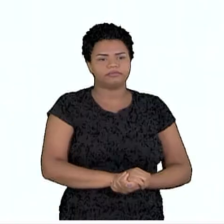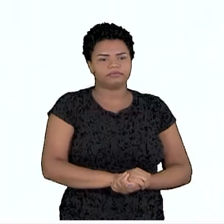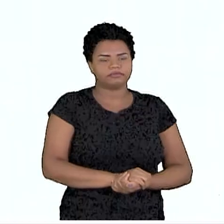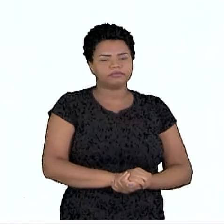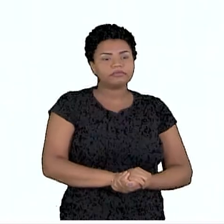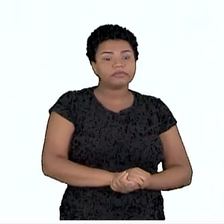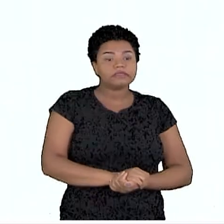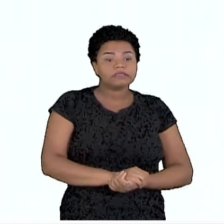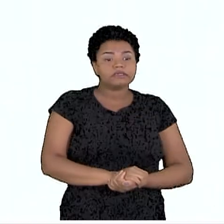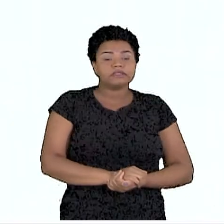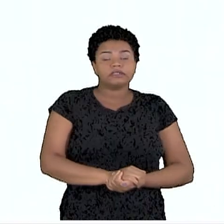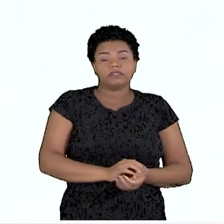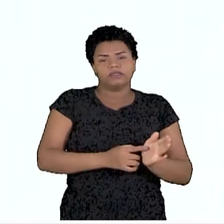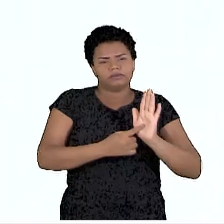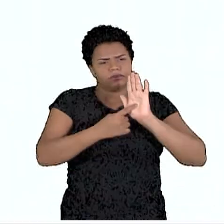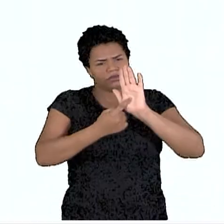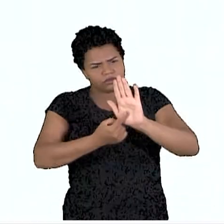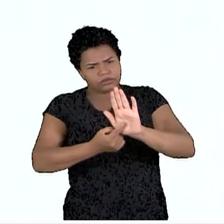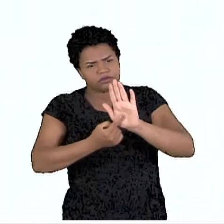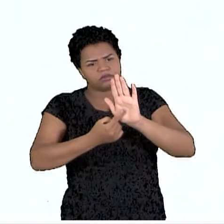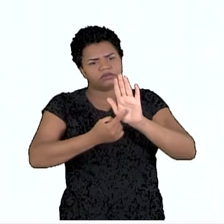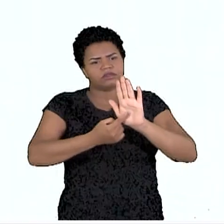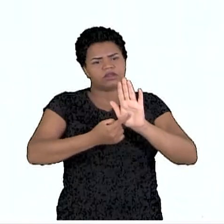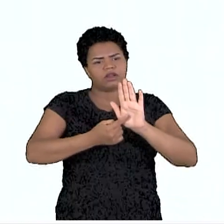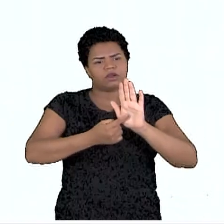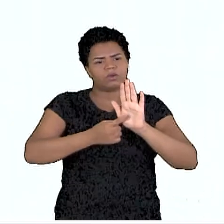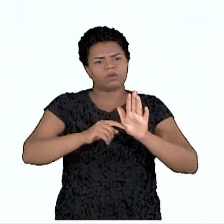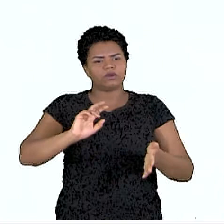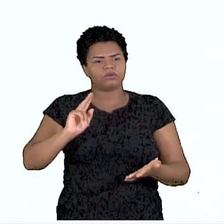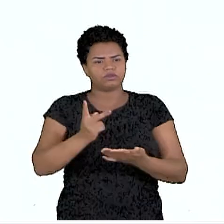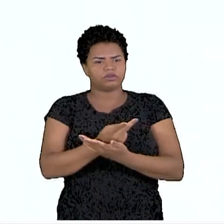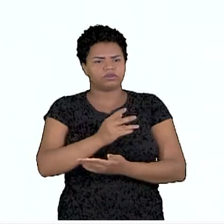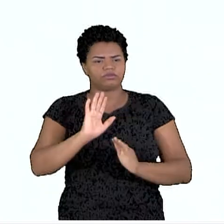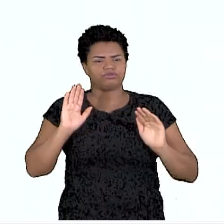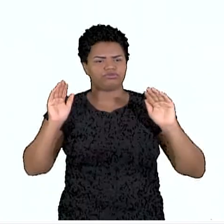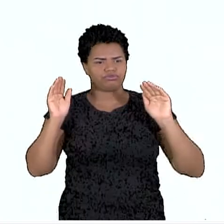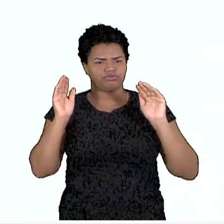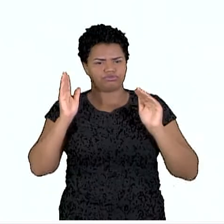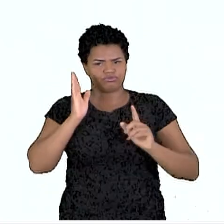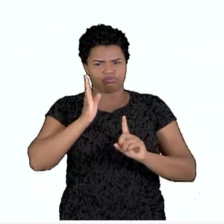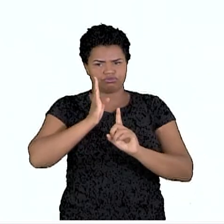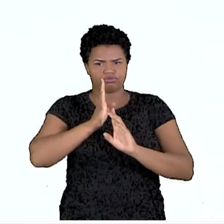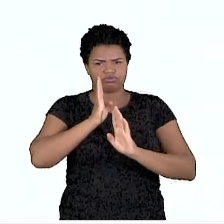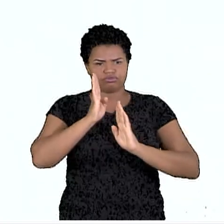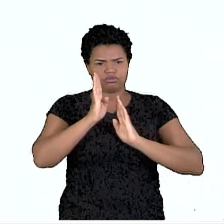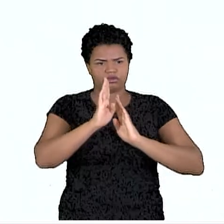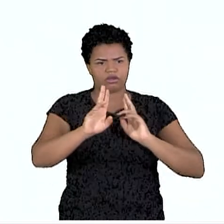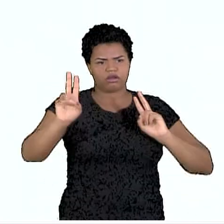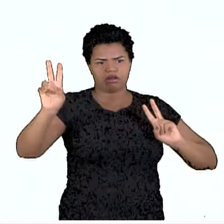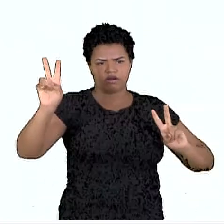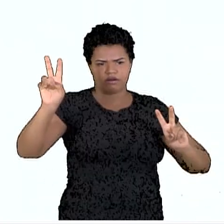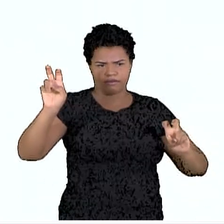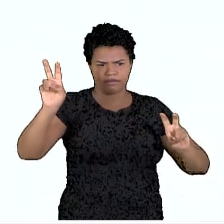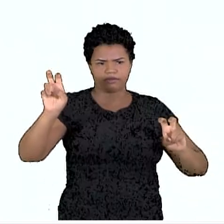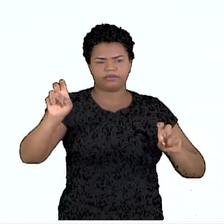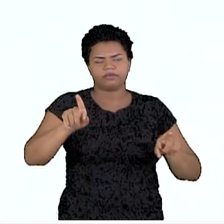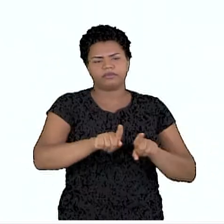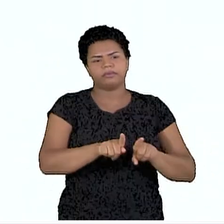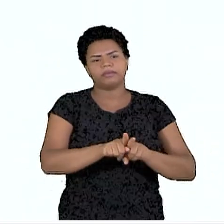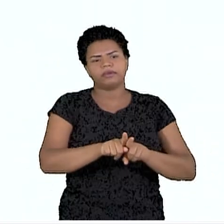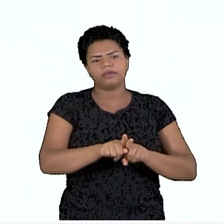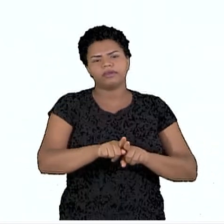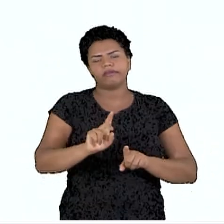2, indicar uma citação direta. Além do travessão, eu vou usar o que também? Aspa.